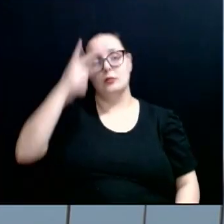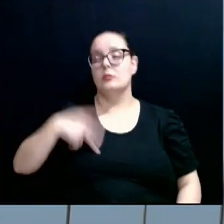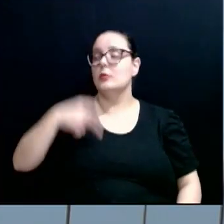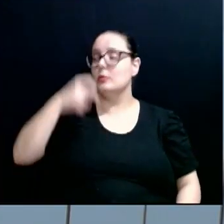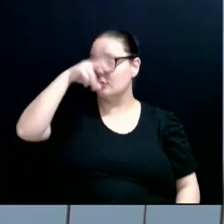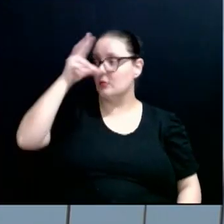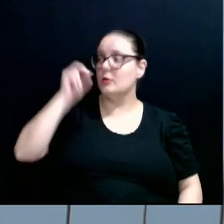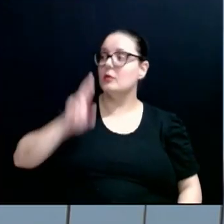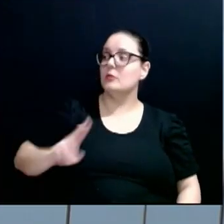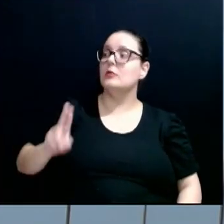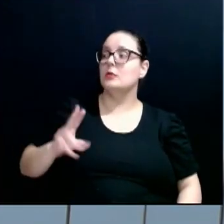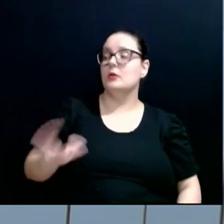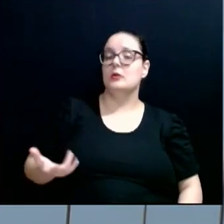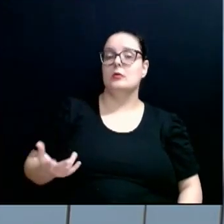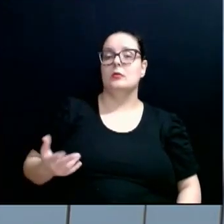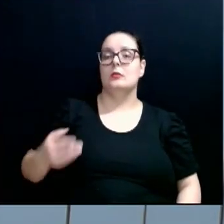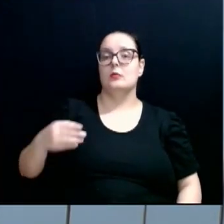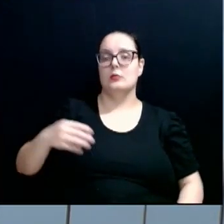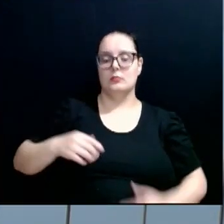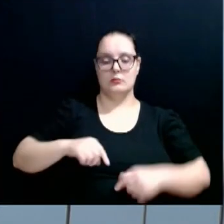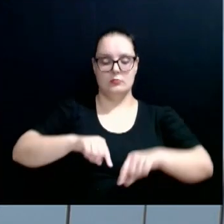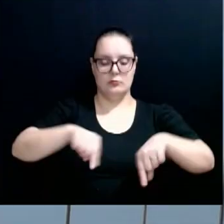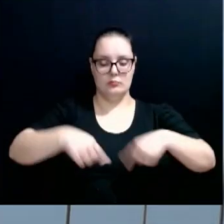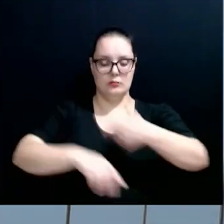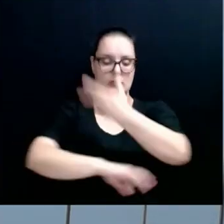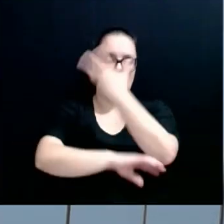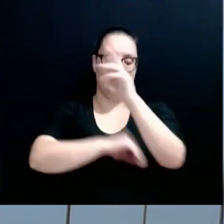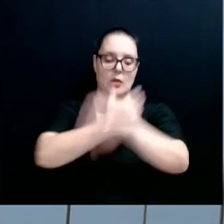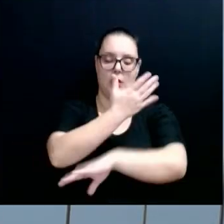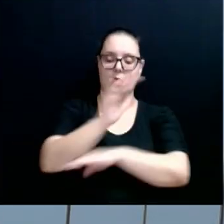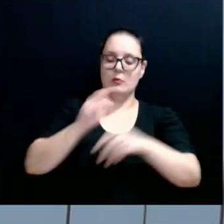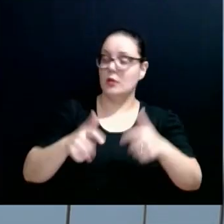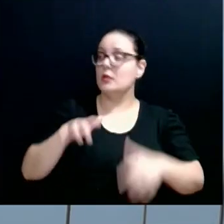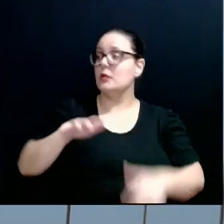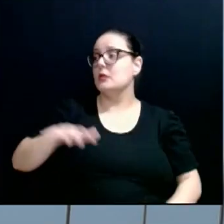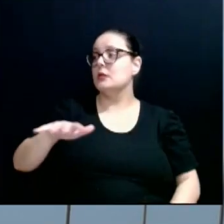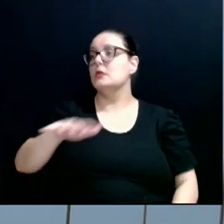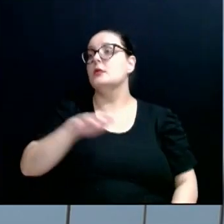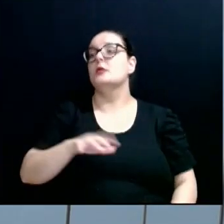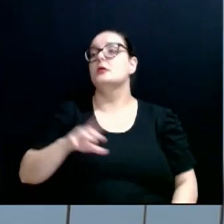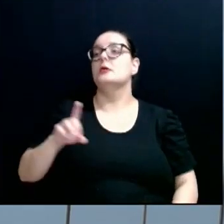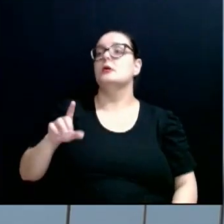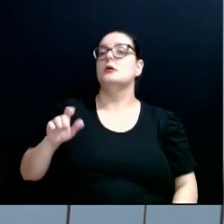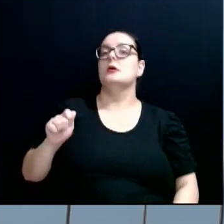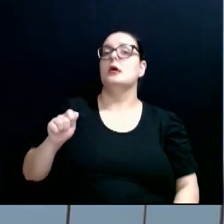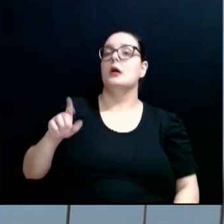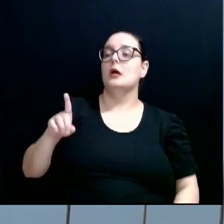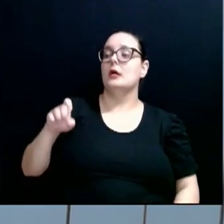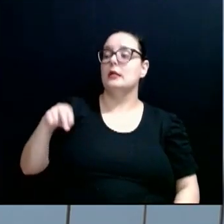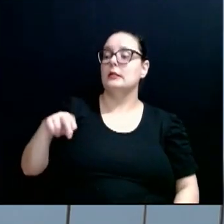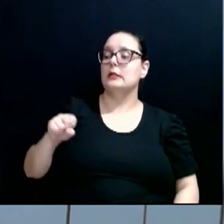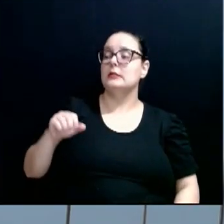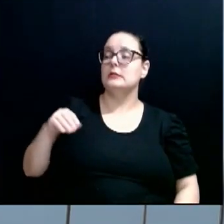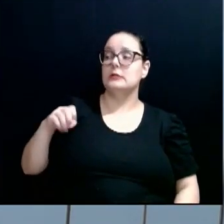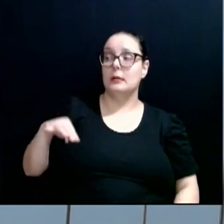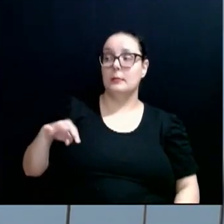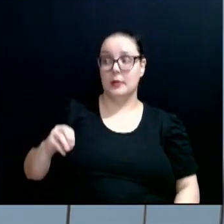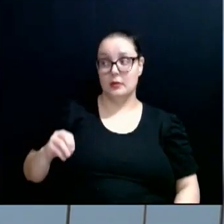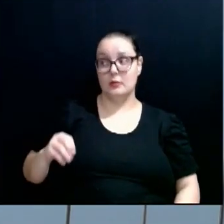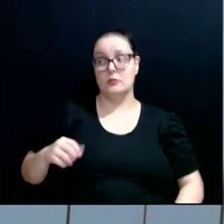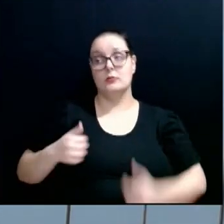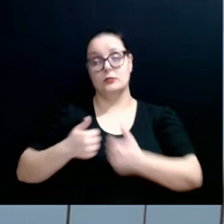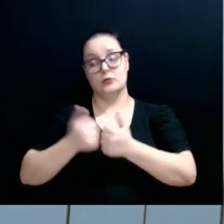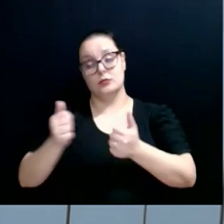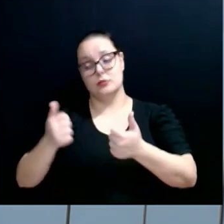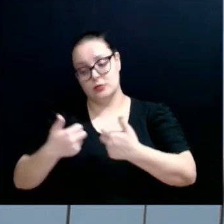aí microflorestas nessas áreas de muito adensamento de carro para combater, e a cidade de Campinas